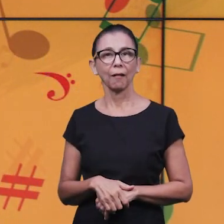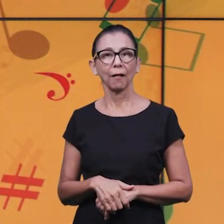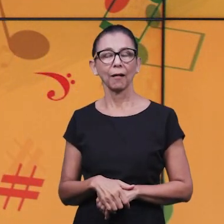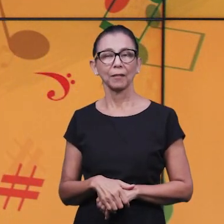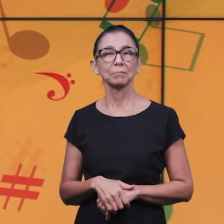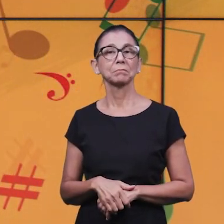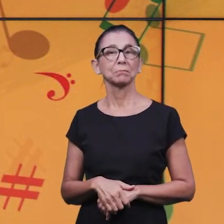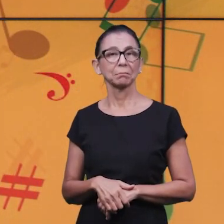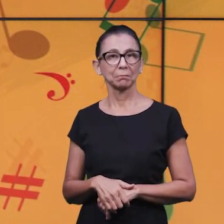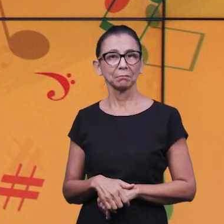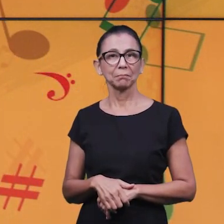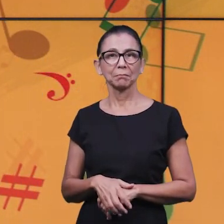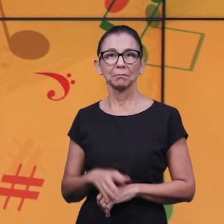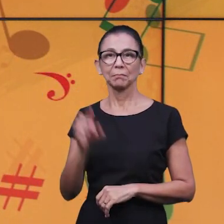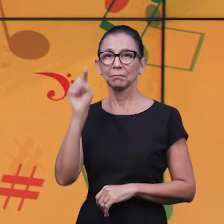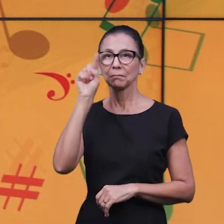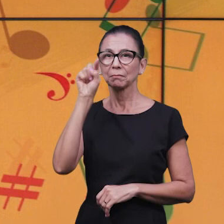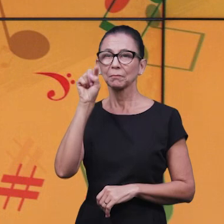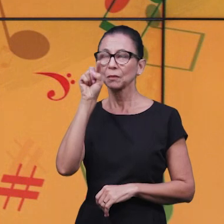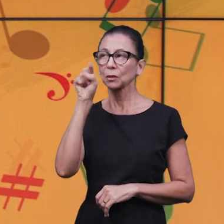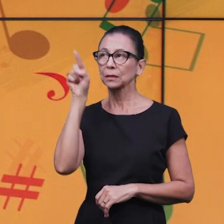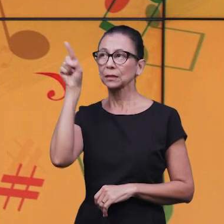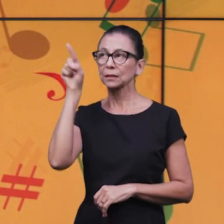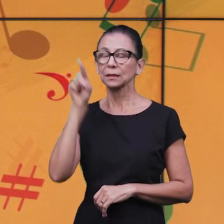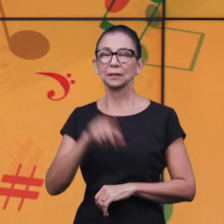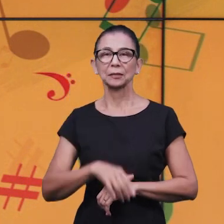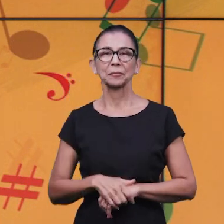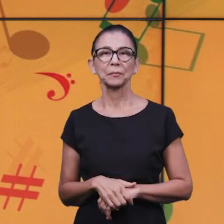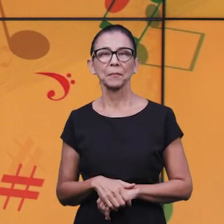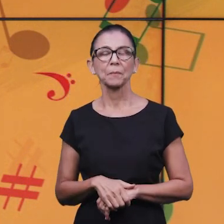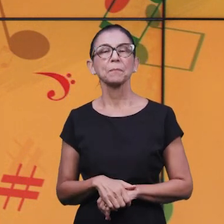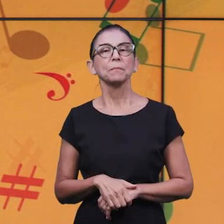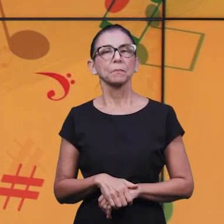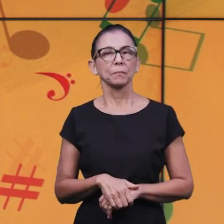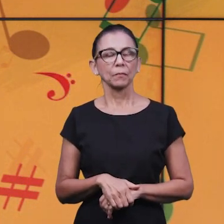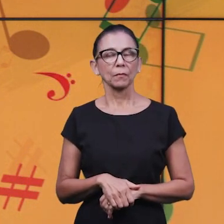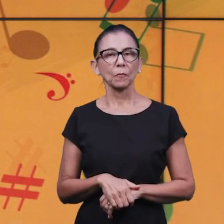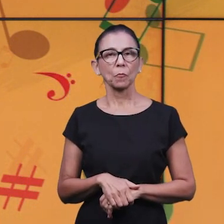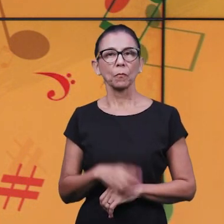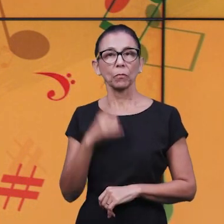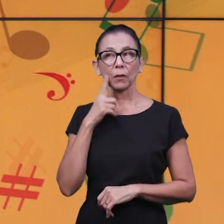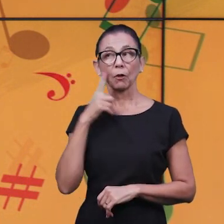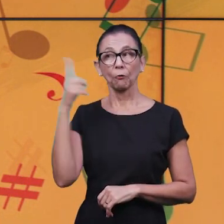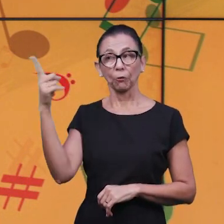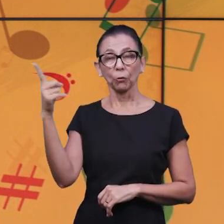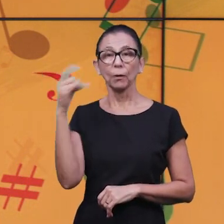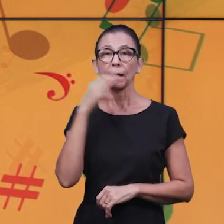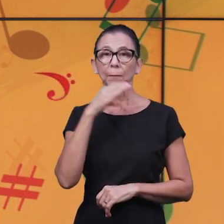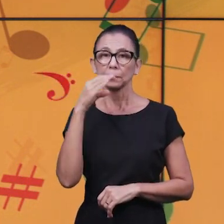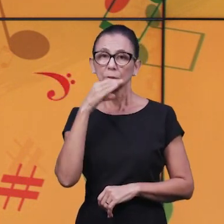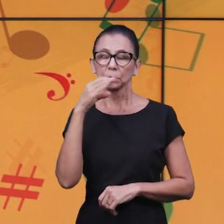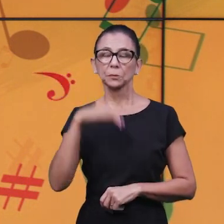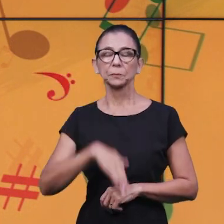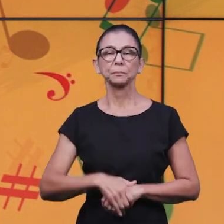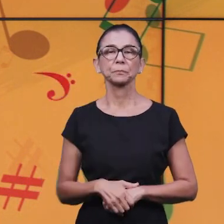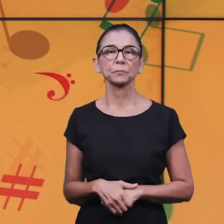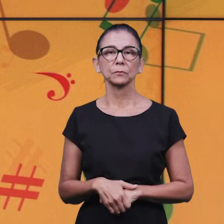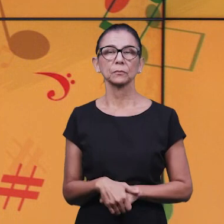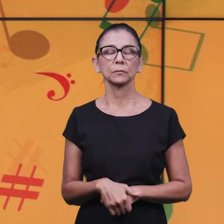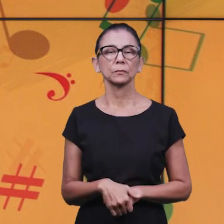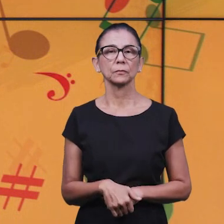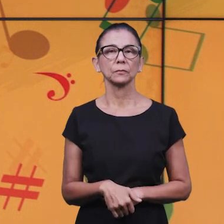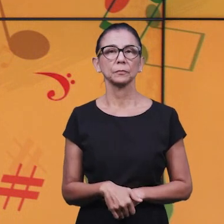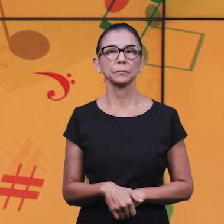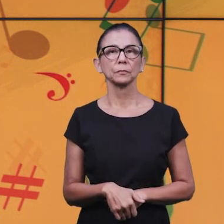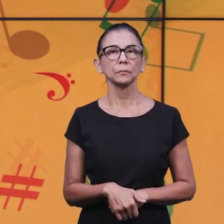colcheia pontuada com semicolcheia. A notinha semicolcheia toca bem rapidinho.